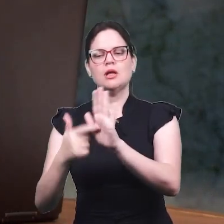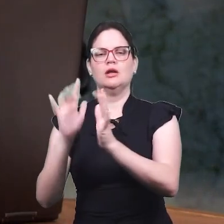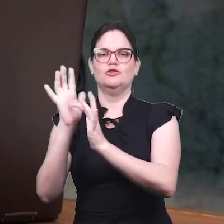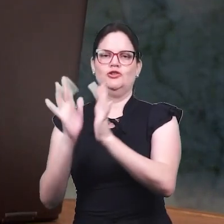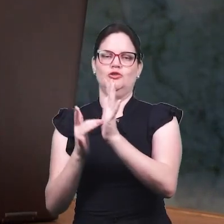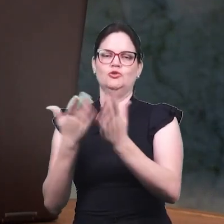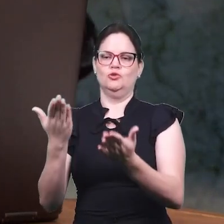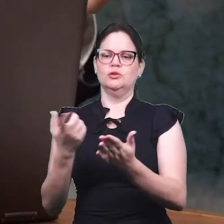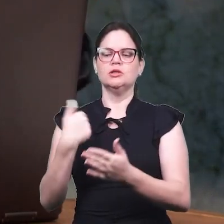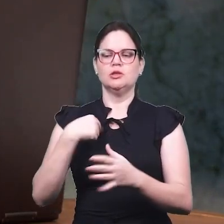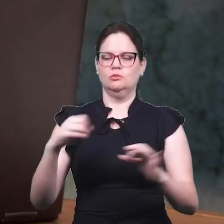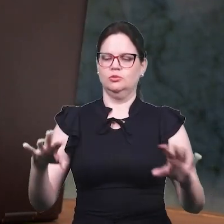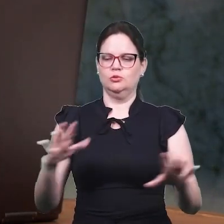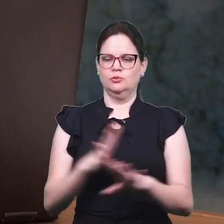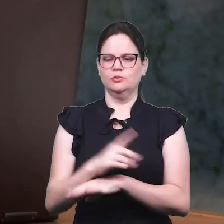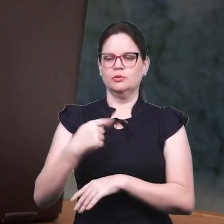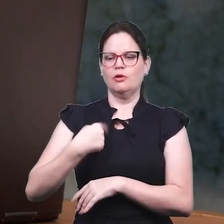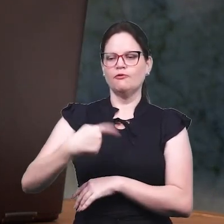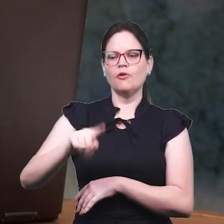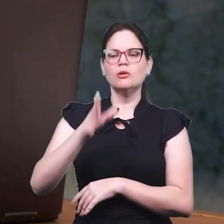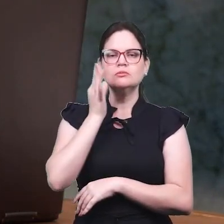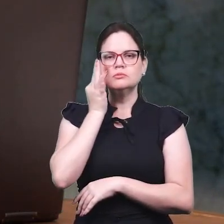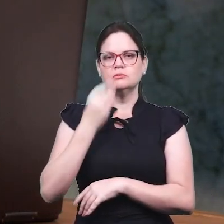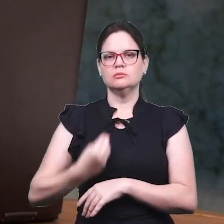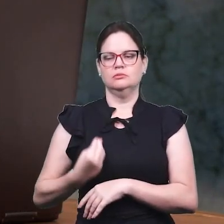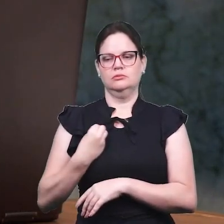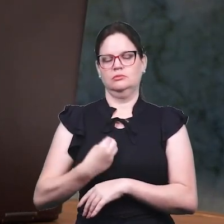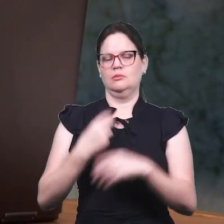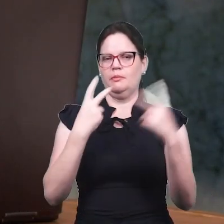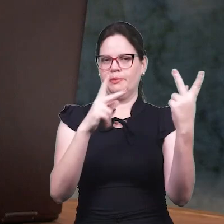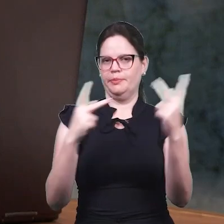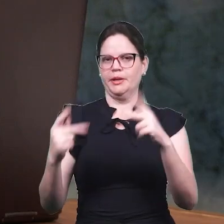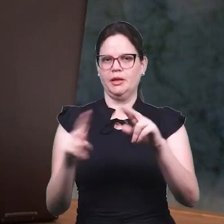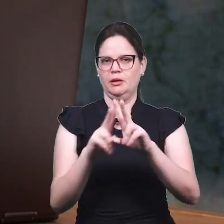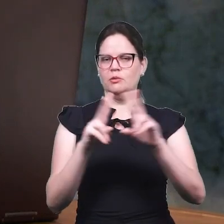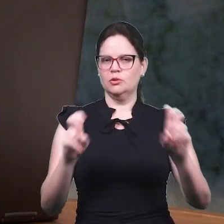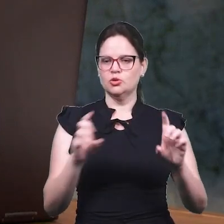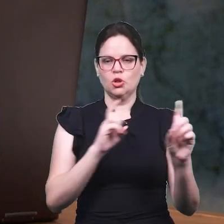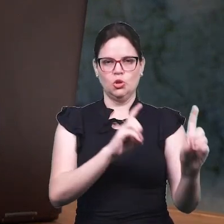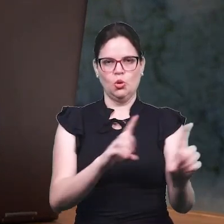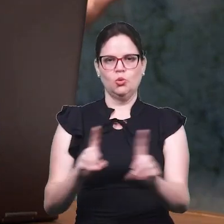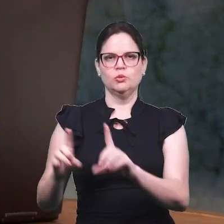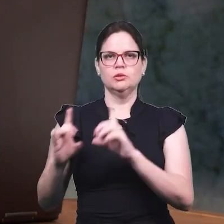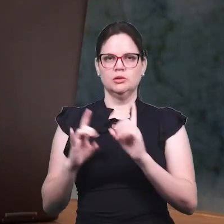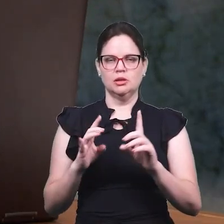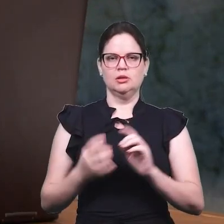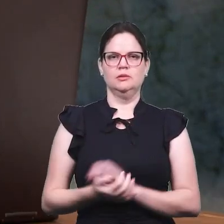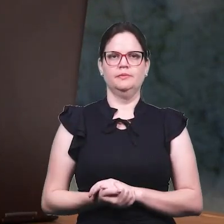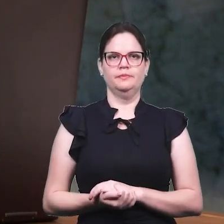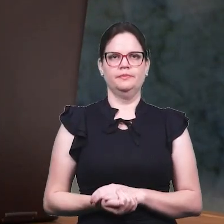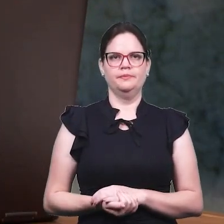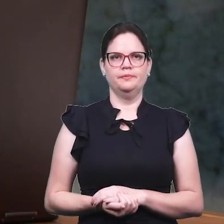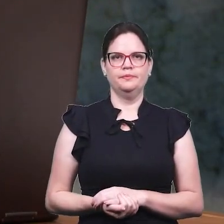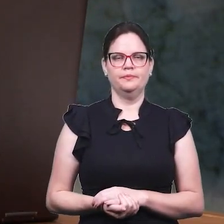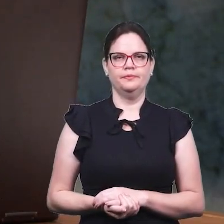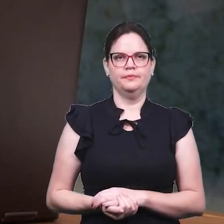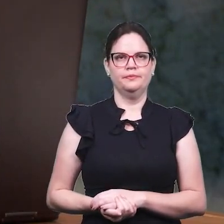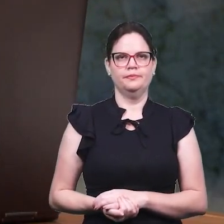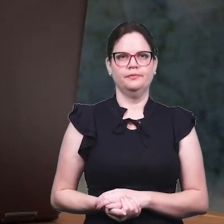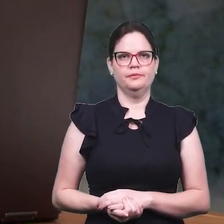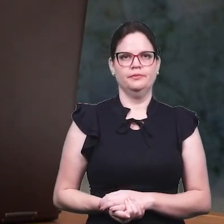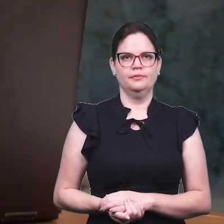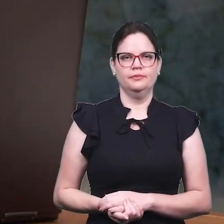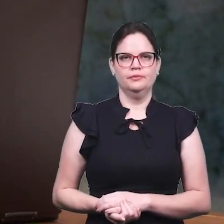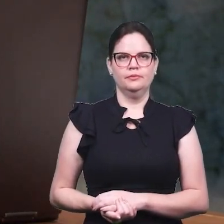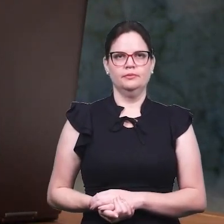pronto para ir e anunciar o Evangelho aos romanos e que o Evangelho foi dirigido também a